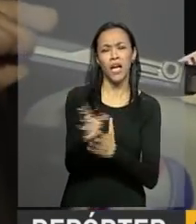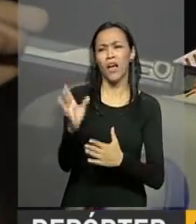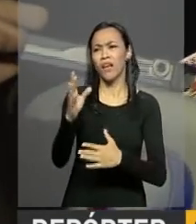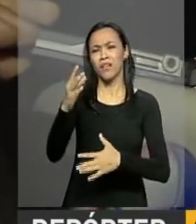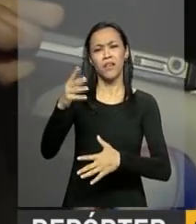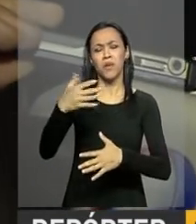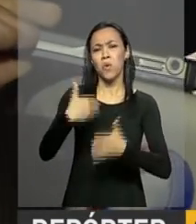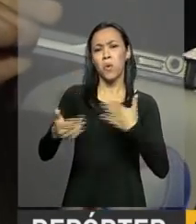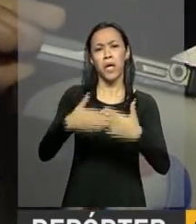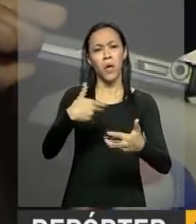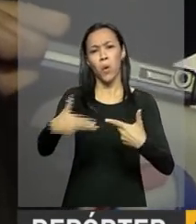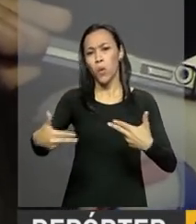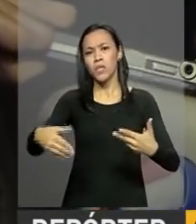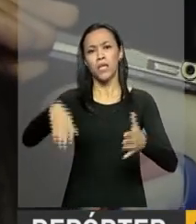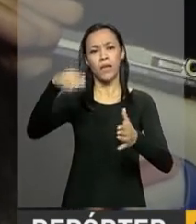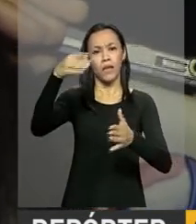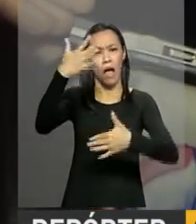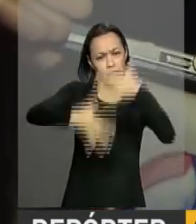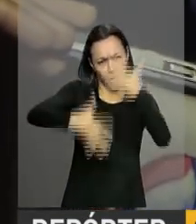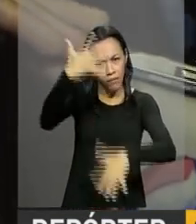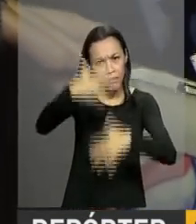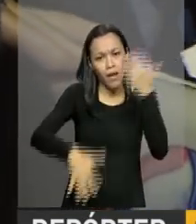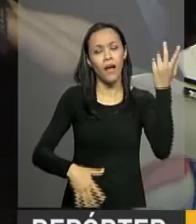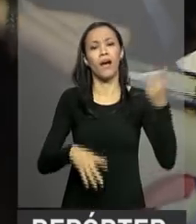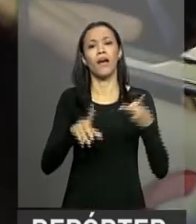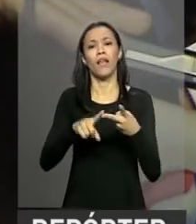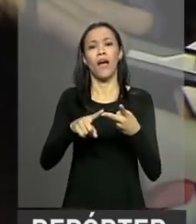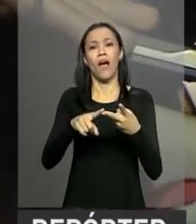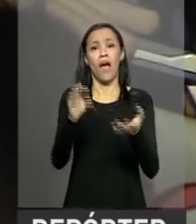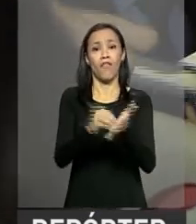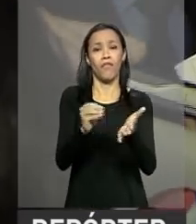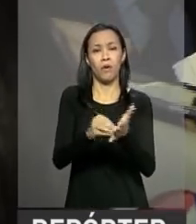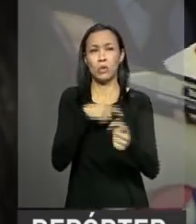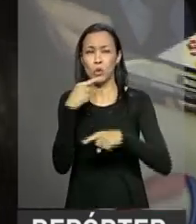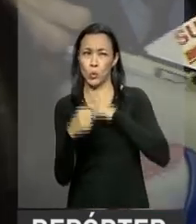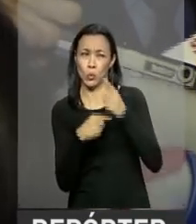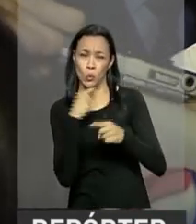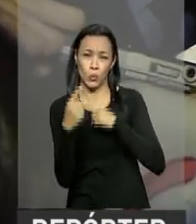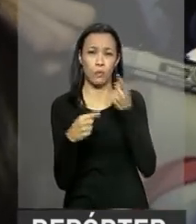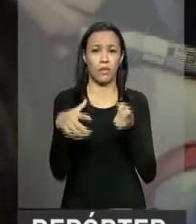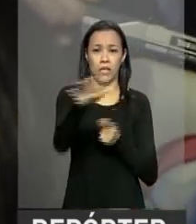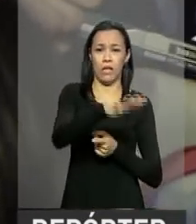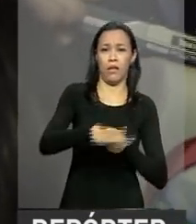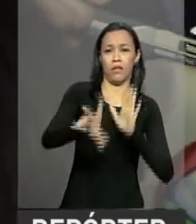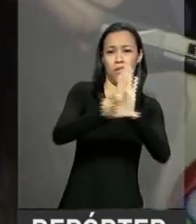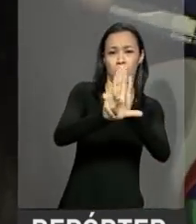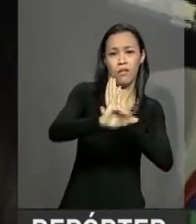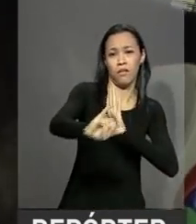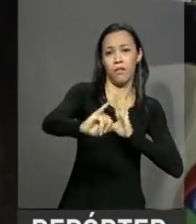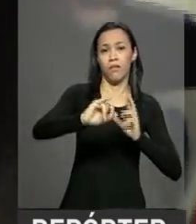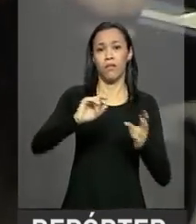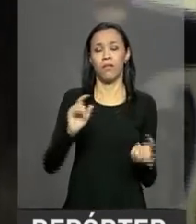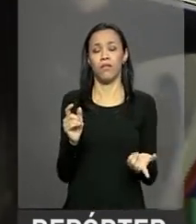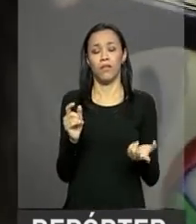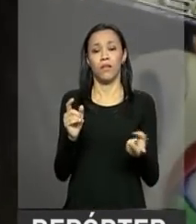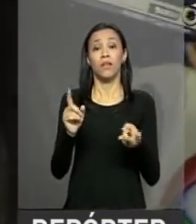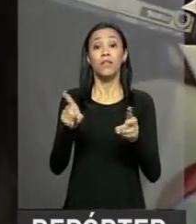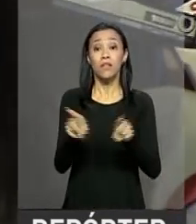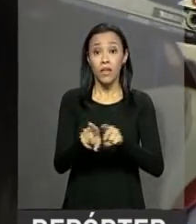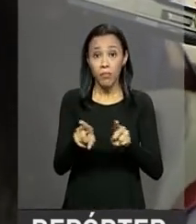regulamentação, na falta de segurança jurídica, na definição clara do papel